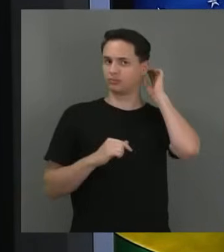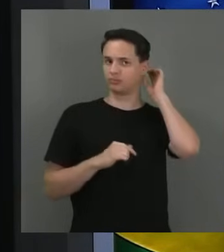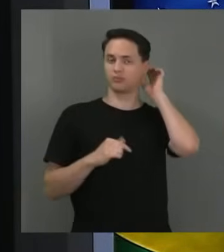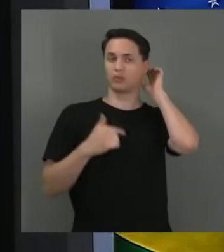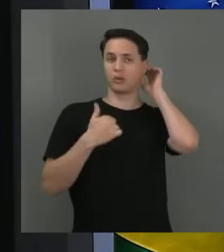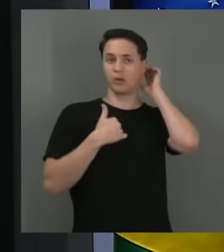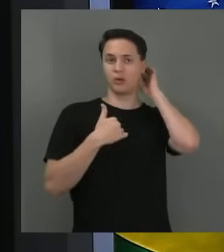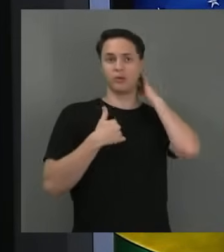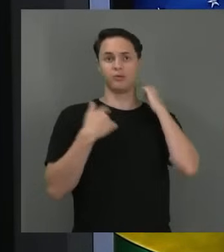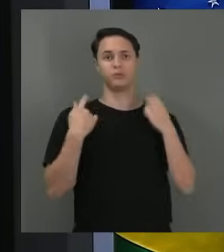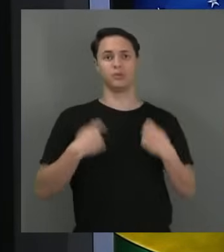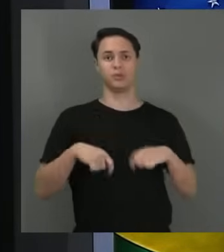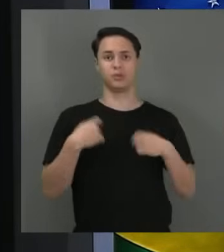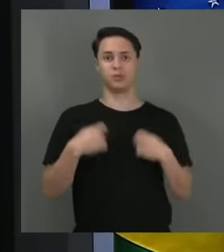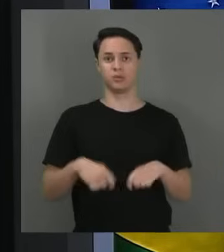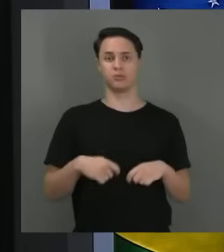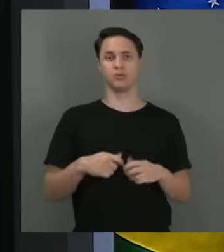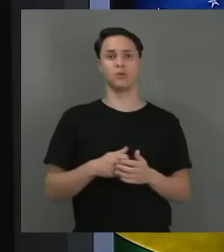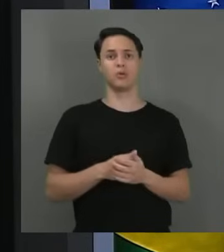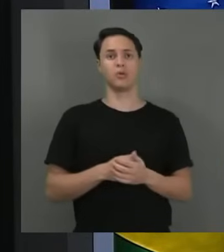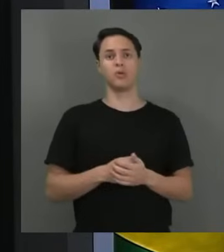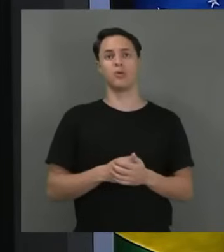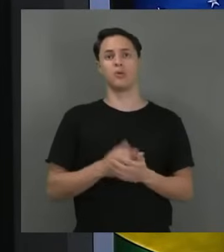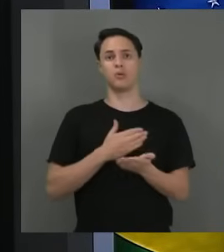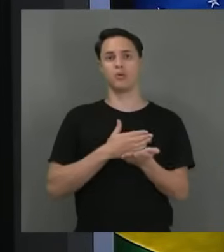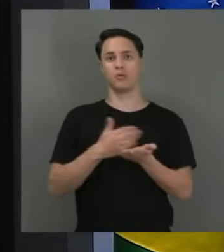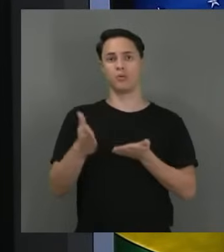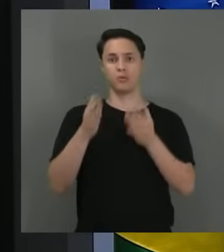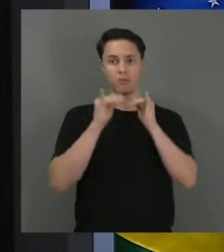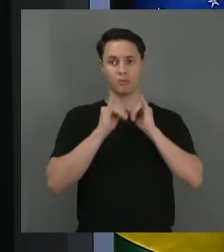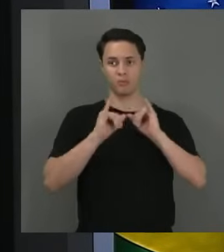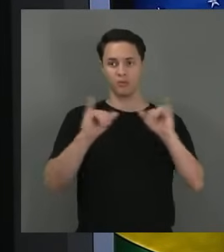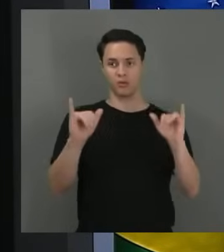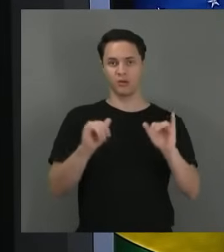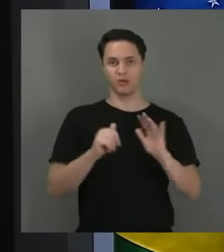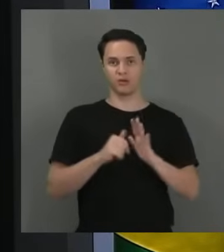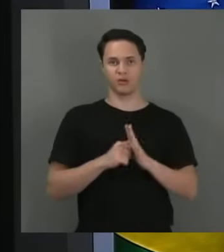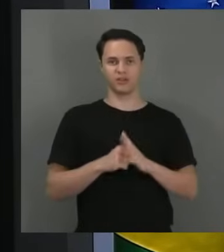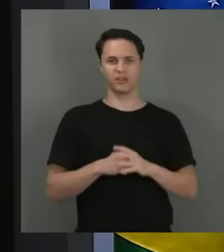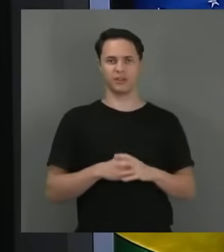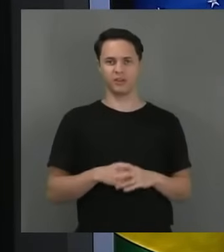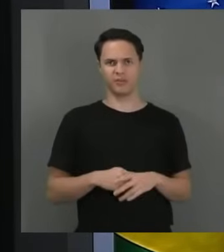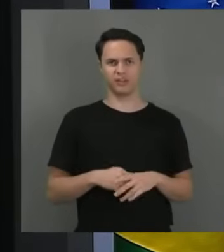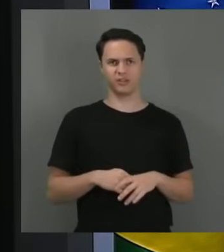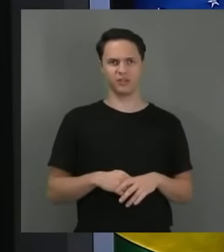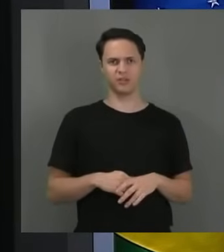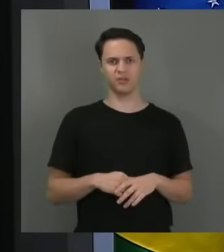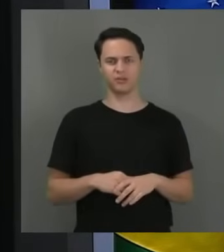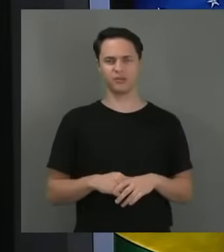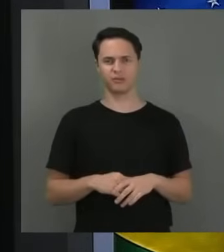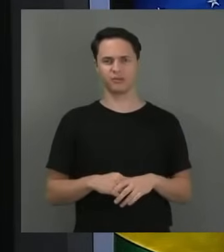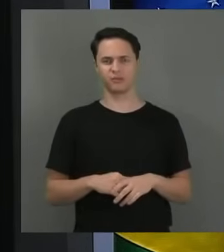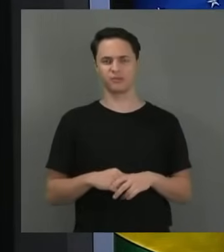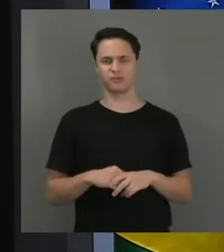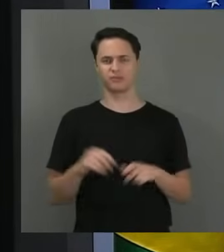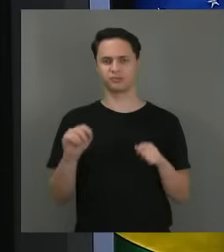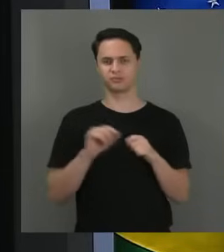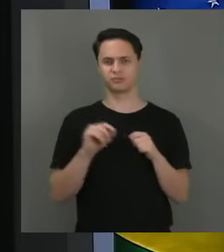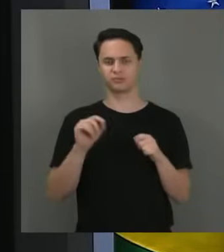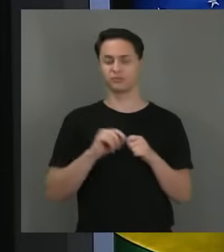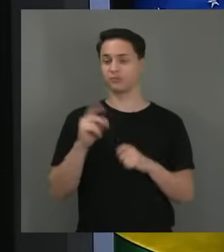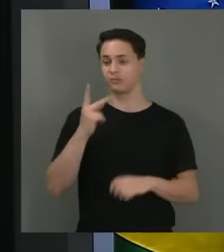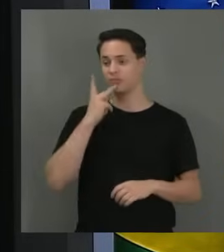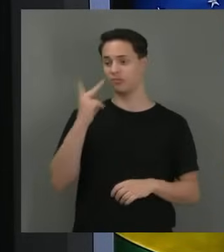senhor presidente, vou precisar dar início ao pronunciamento, fazendo hoje aqui a transcrição